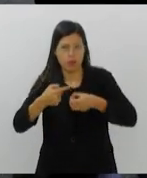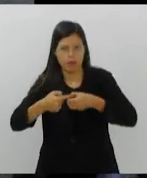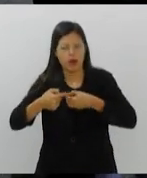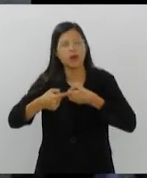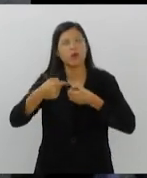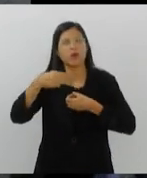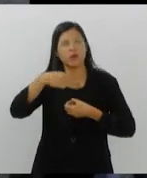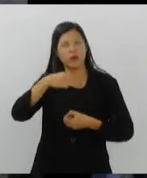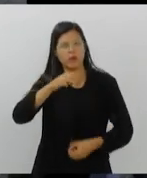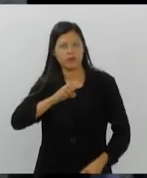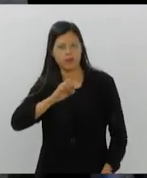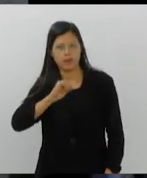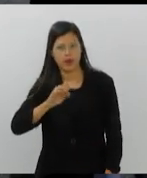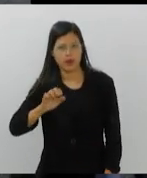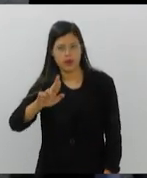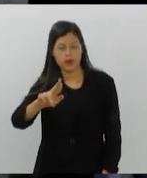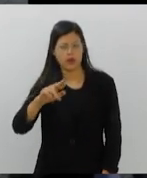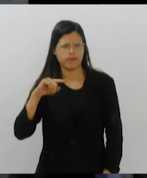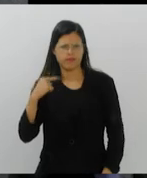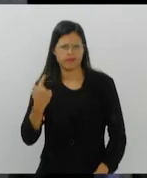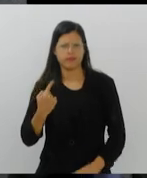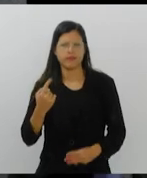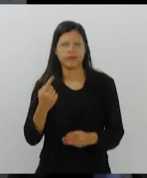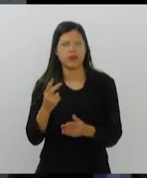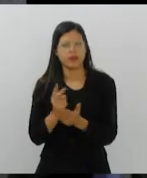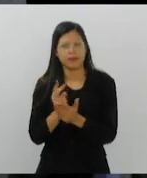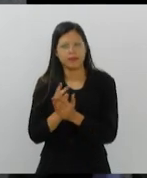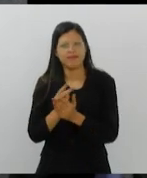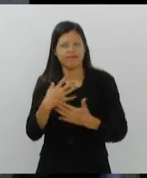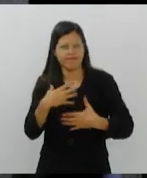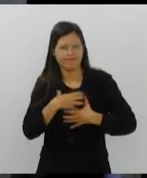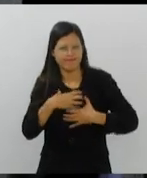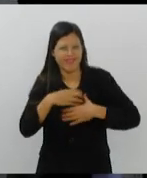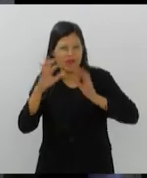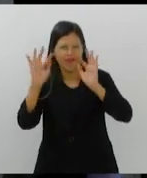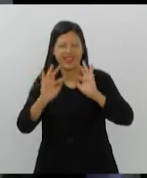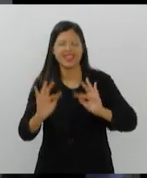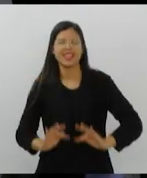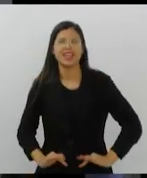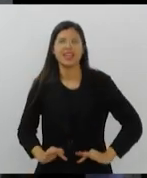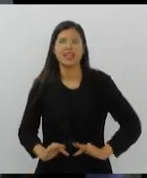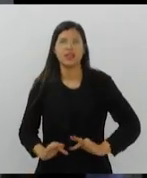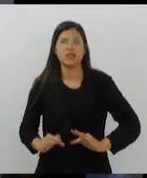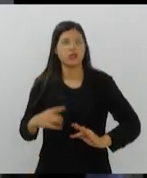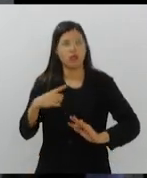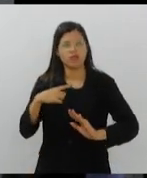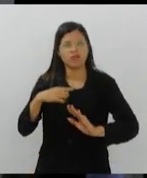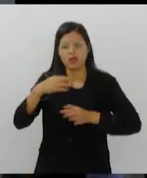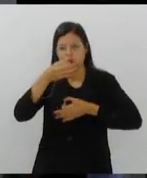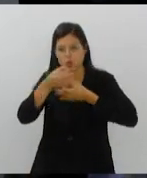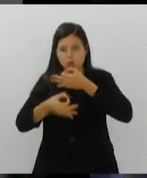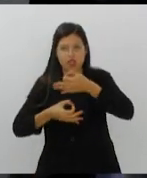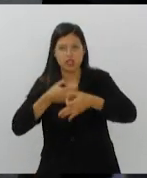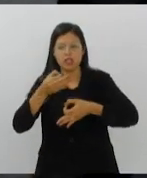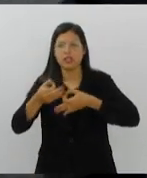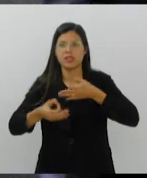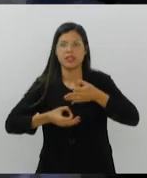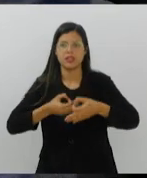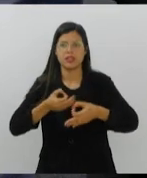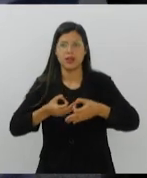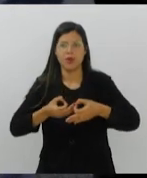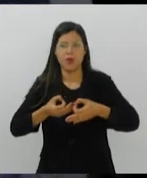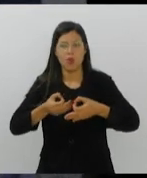que a gente sempre fica muito feliz quando recebe qualquer tipo de sugestão que seja da